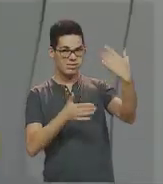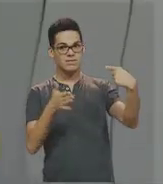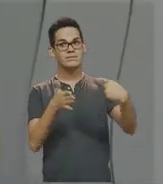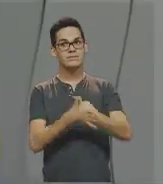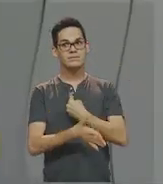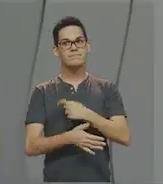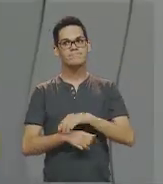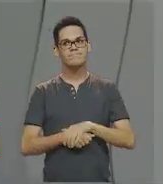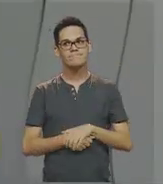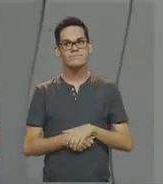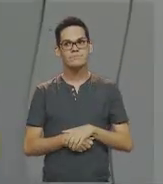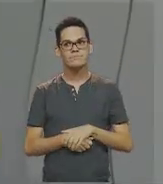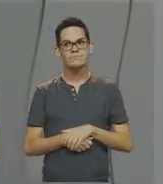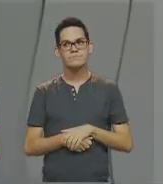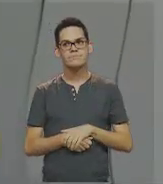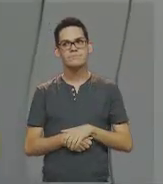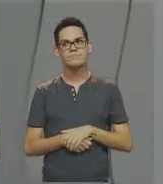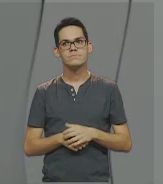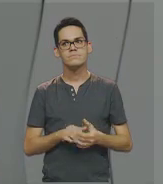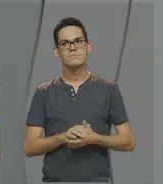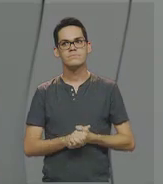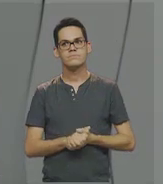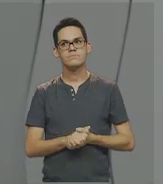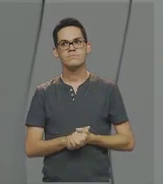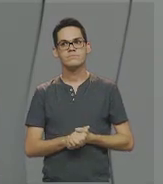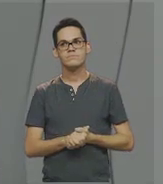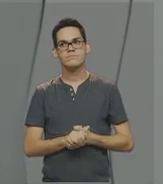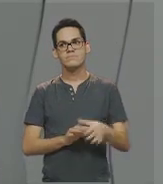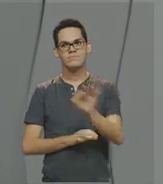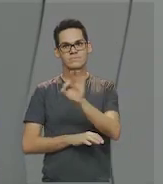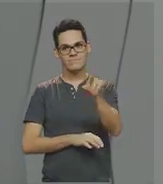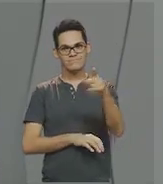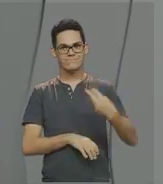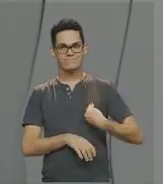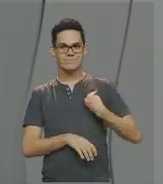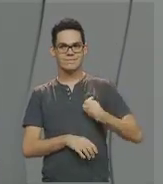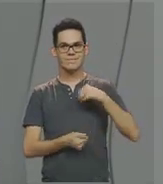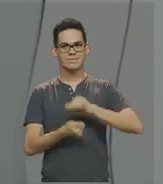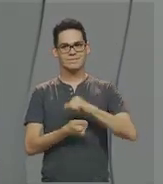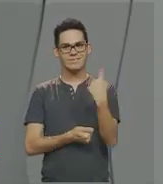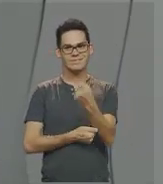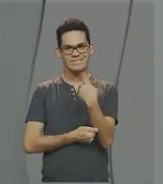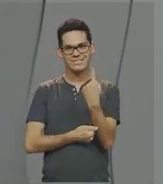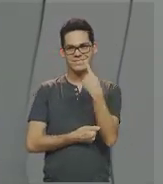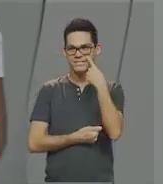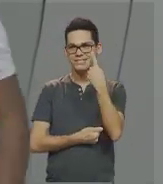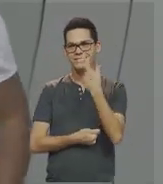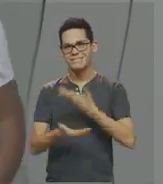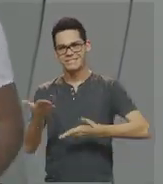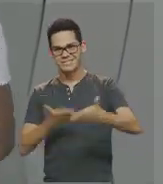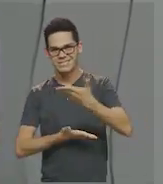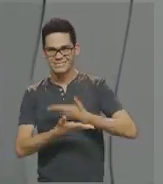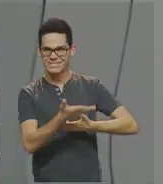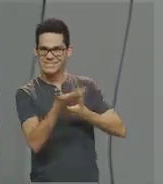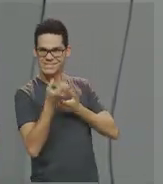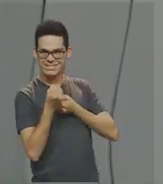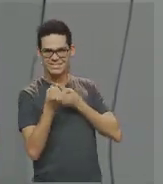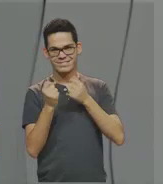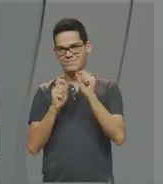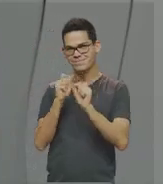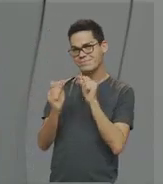sua pergunta. É ótimo ter a participação de vocês aqui, porque aí a gente vê o que está chegando, o que não